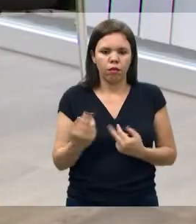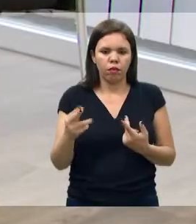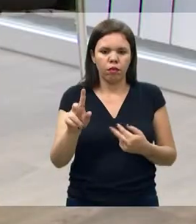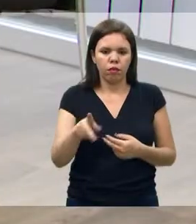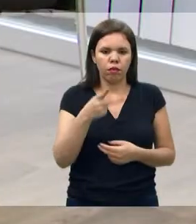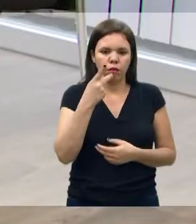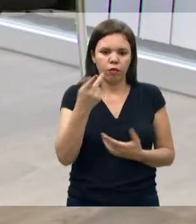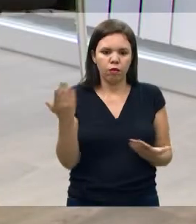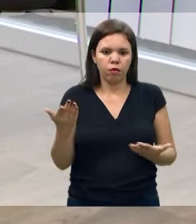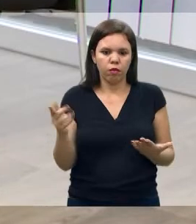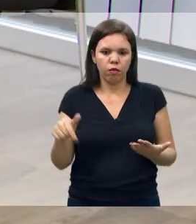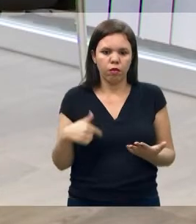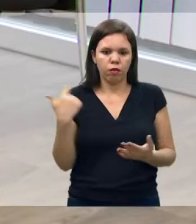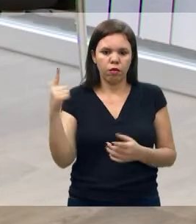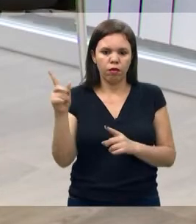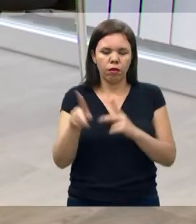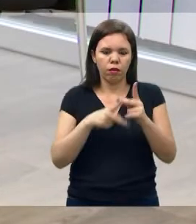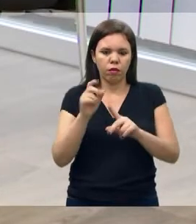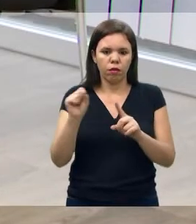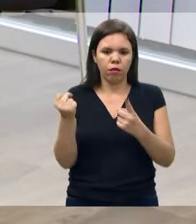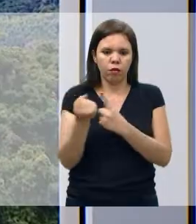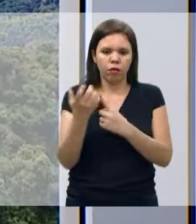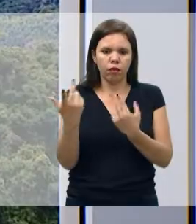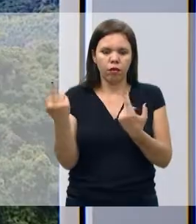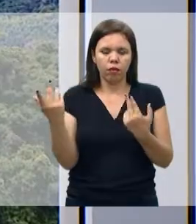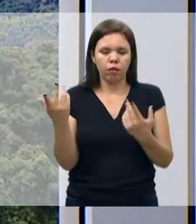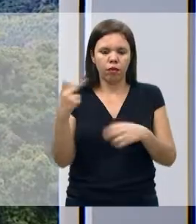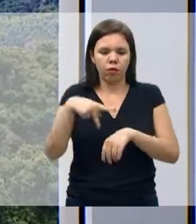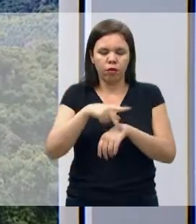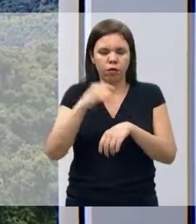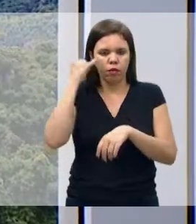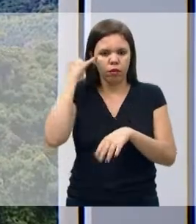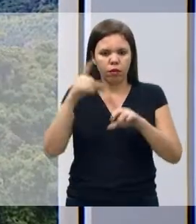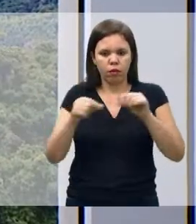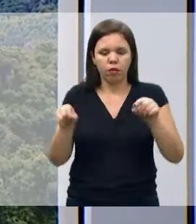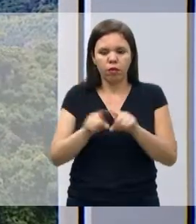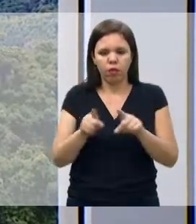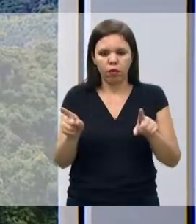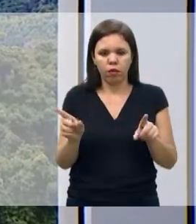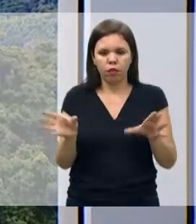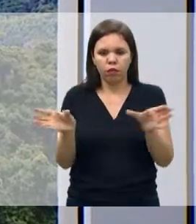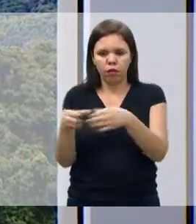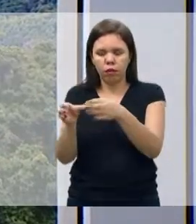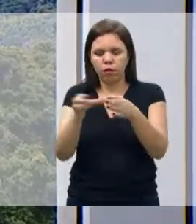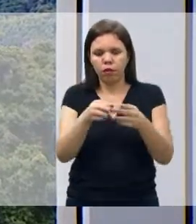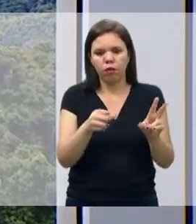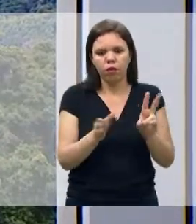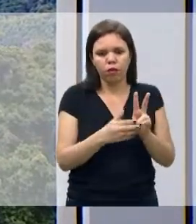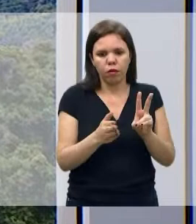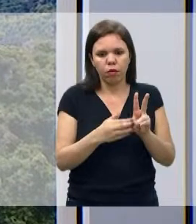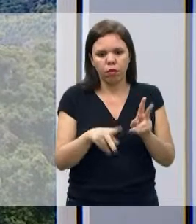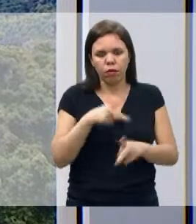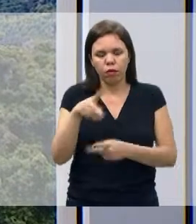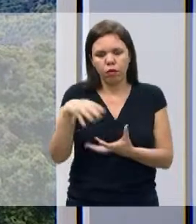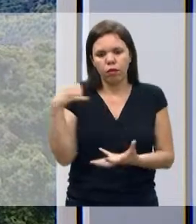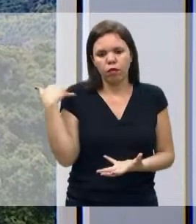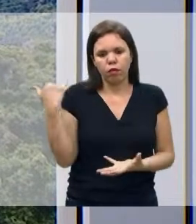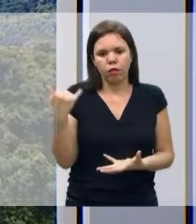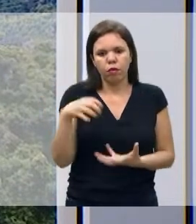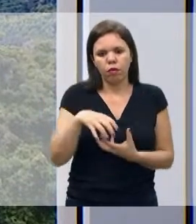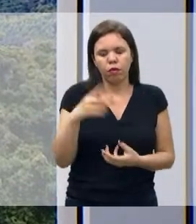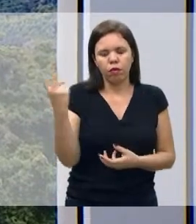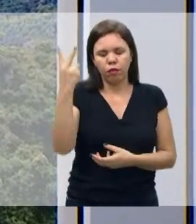já citaram aqui, outras sociedades como o Japão, mas também as tribos indígenas, né, tem o lugar do ancião, que é o lugar